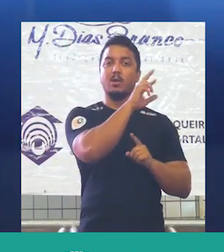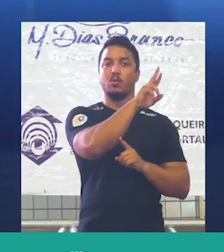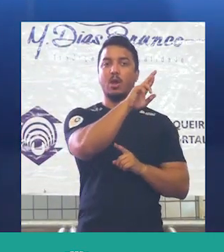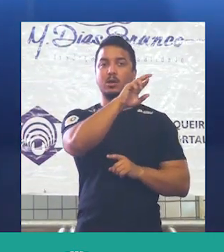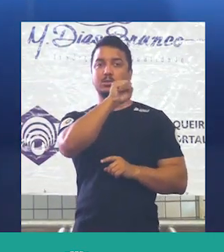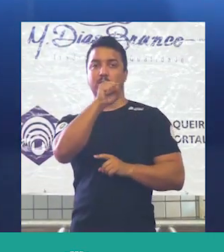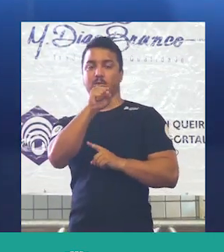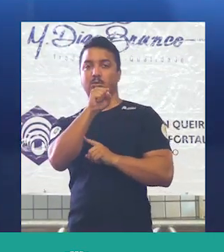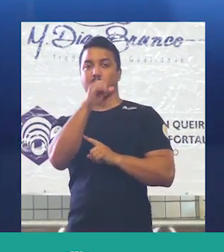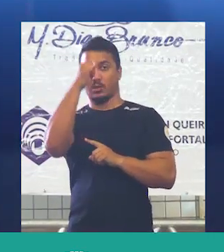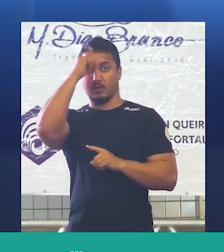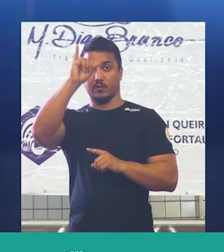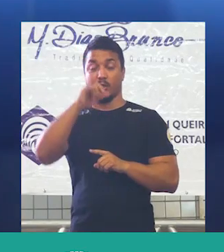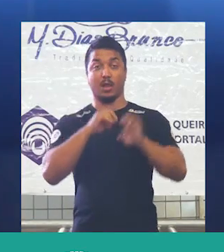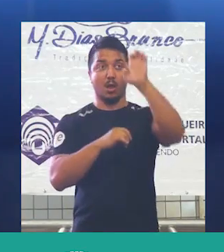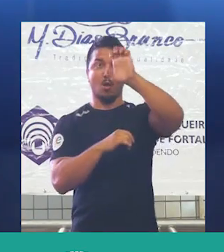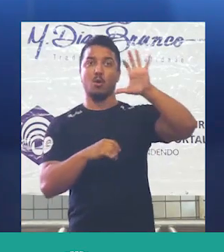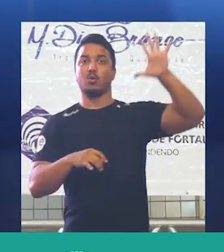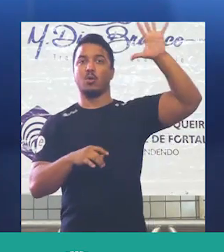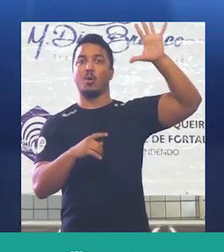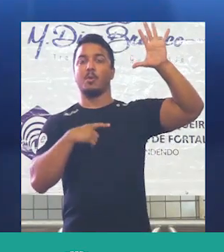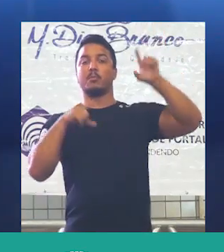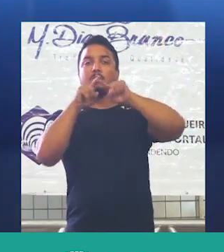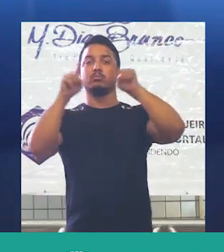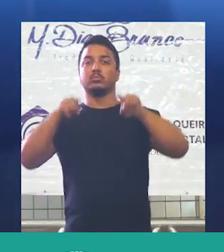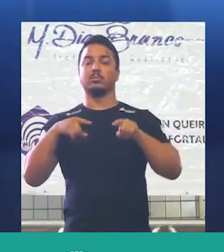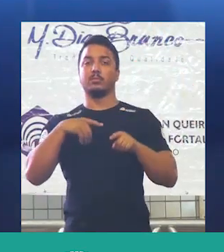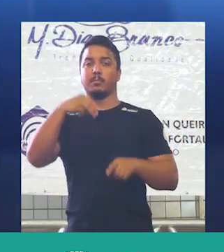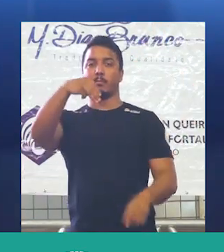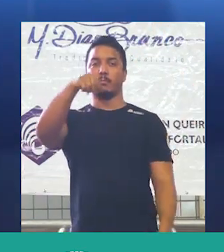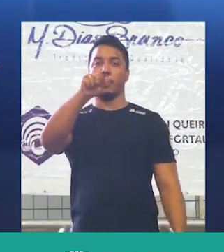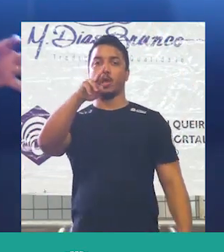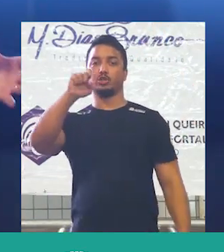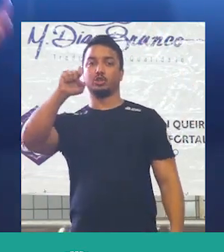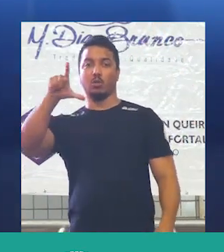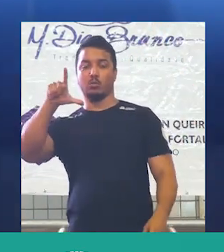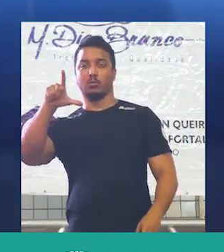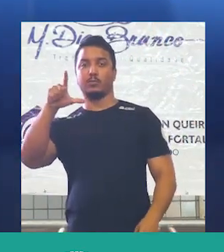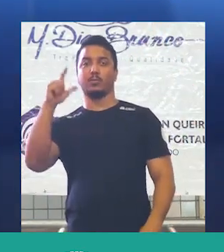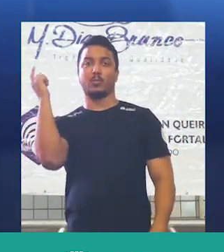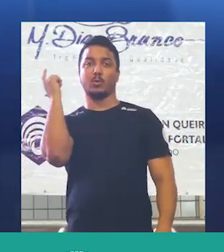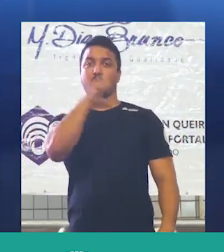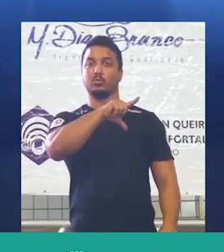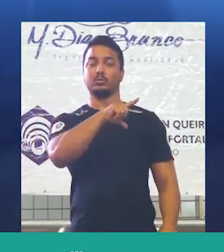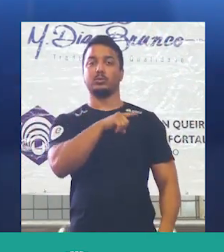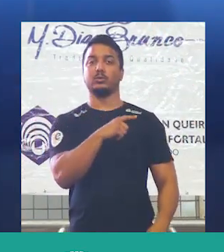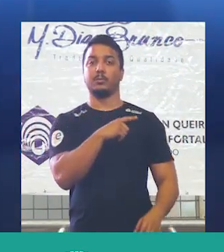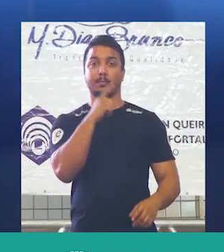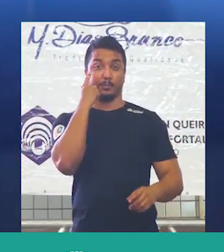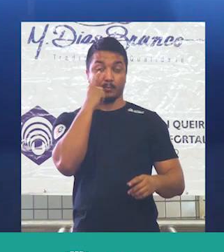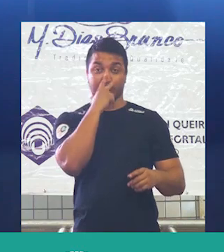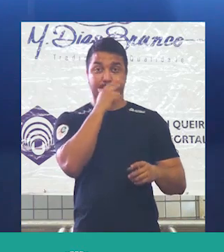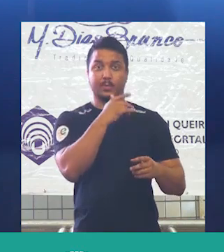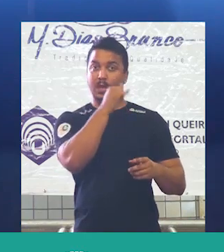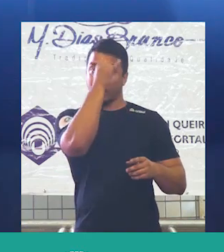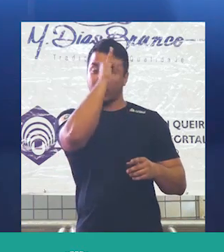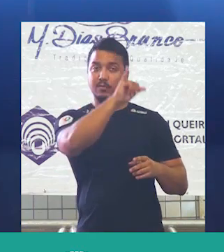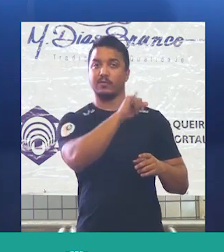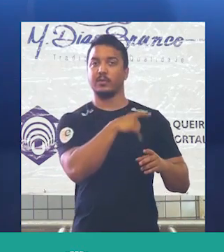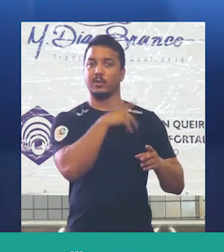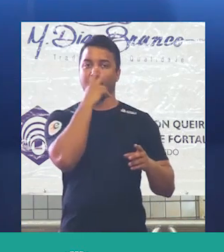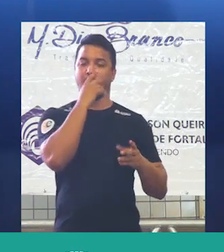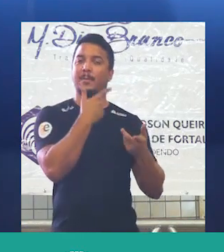ideias comunistas. Na Europa, plano Marshall, reconstruir a Europa para impedir a invasão das